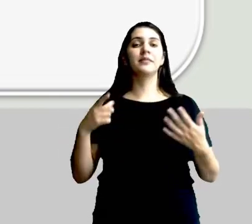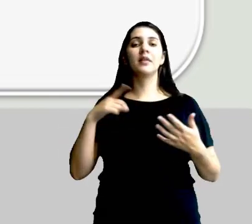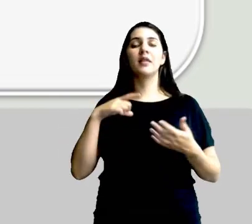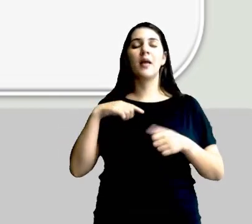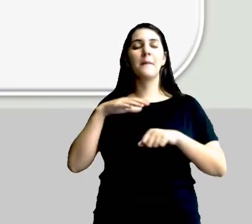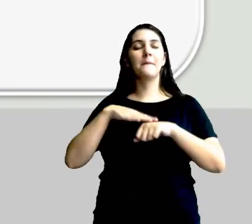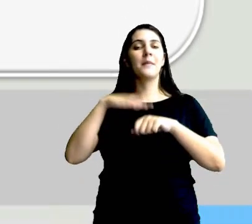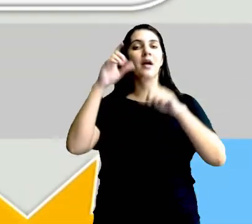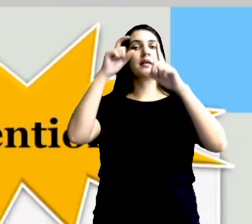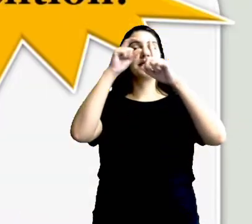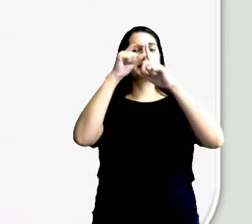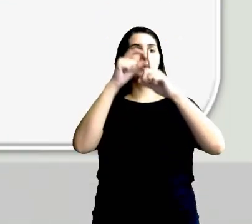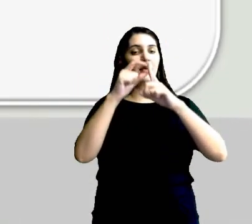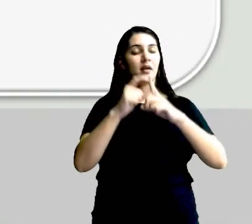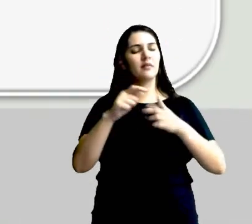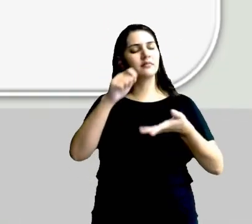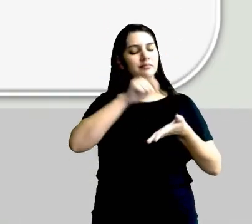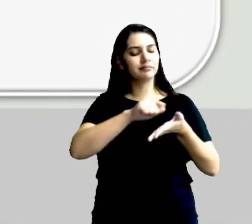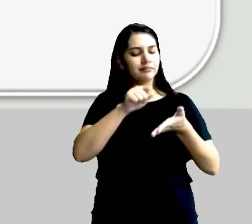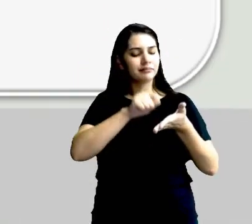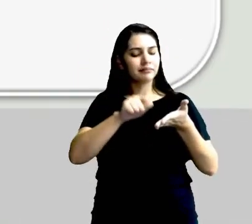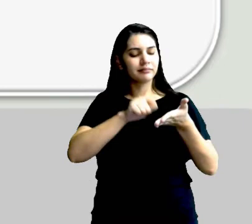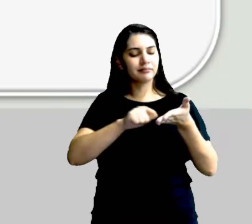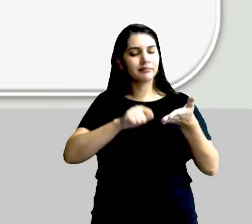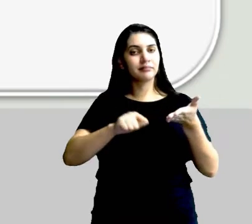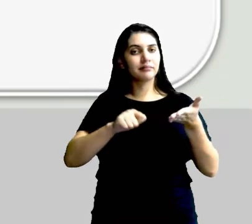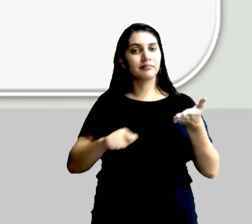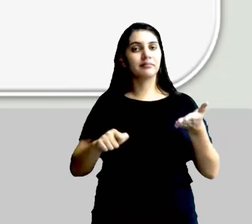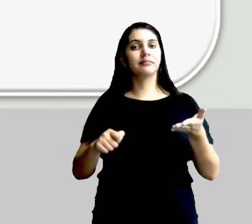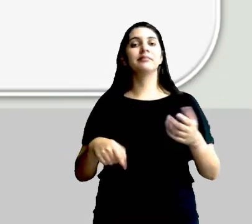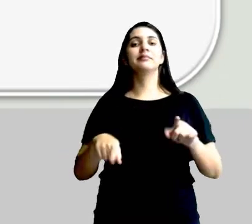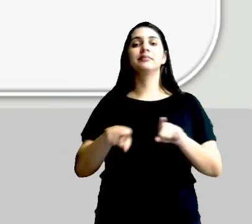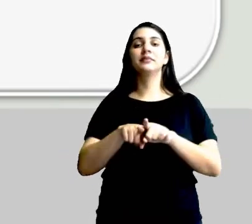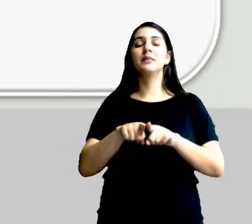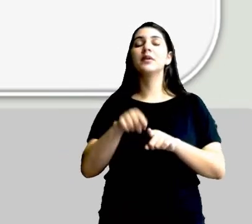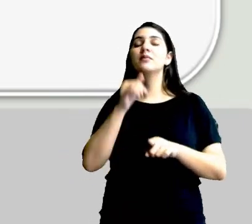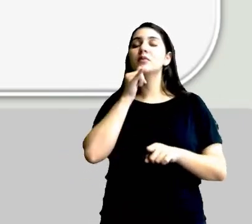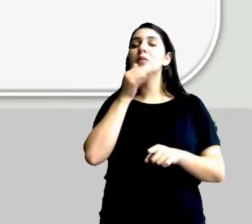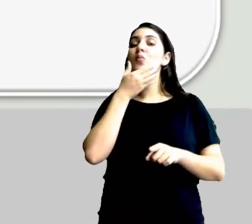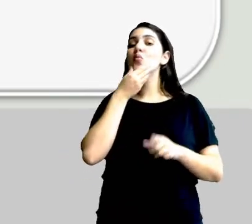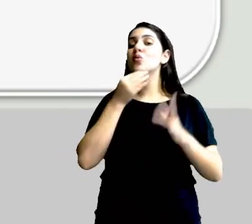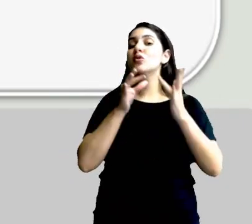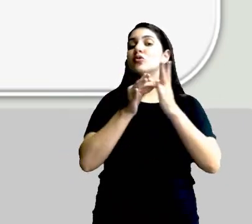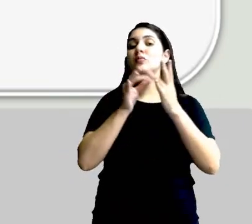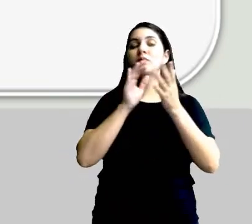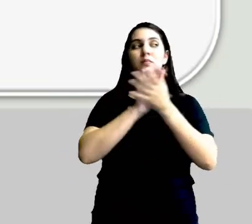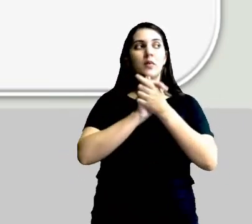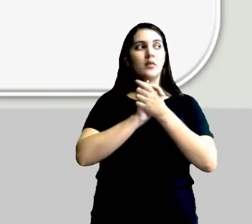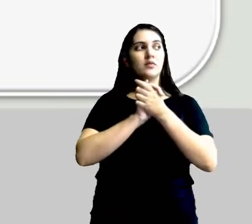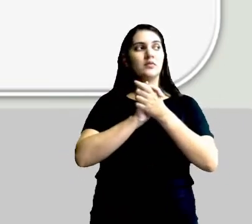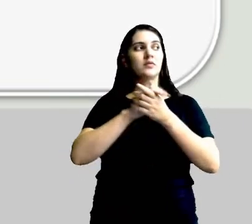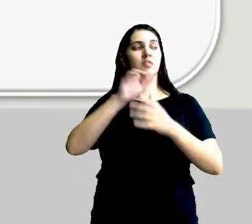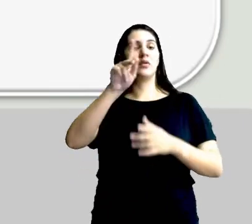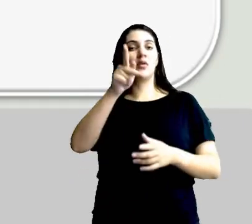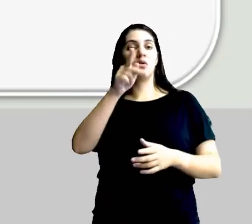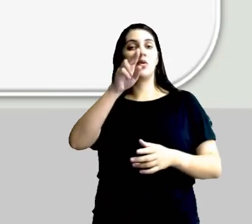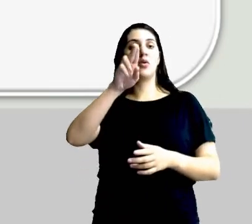mais vocabulário, então vai anotando. Com relação ao esposo, a gente chama de